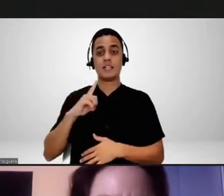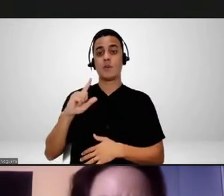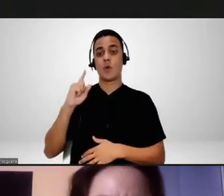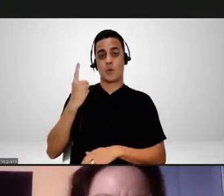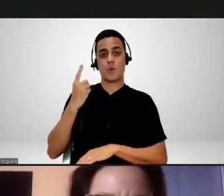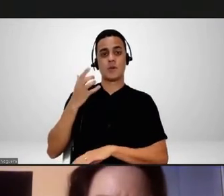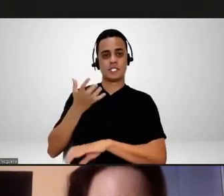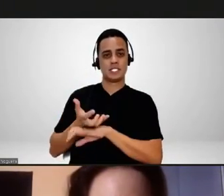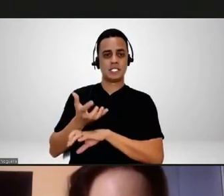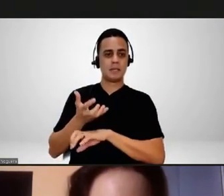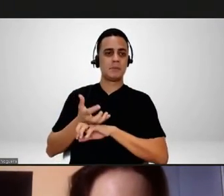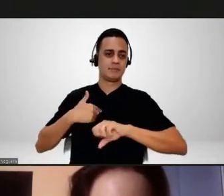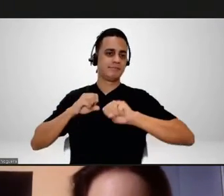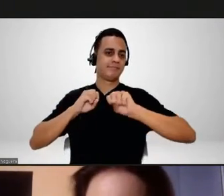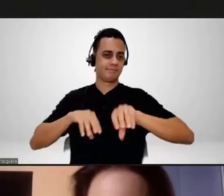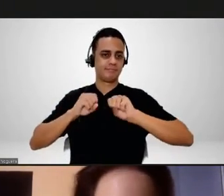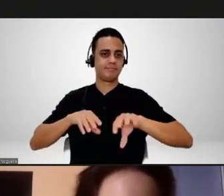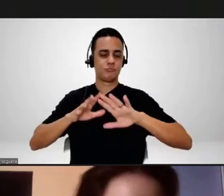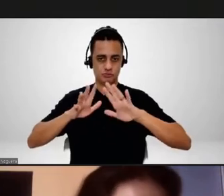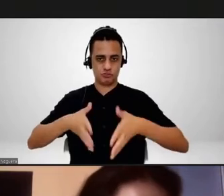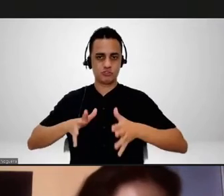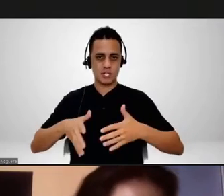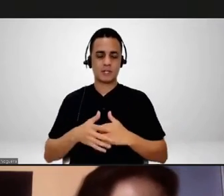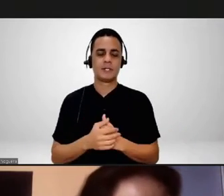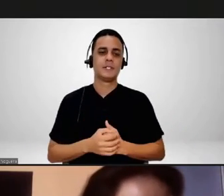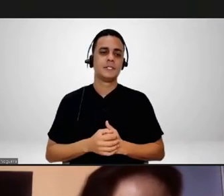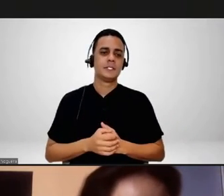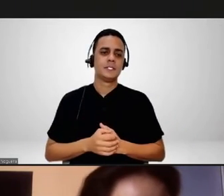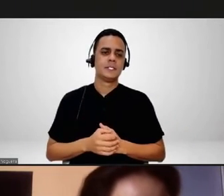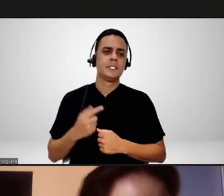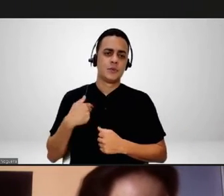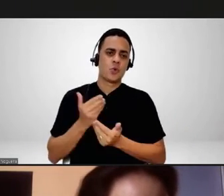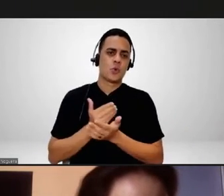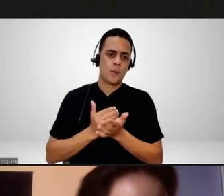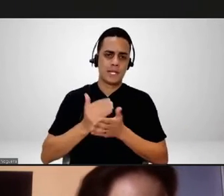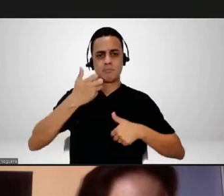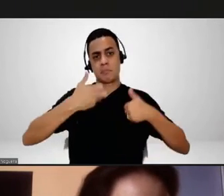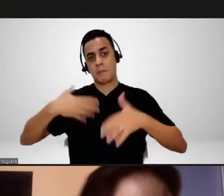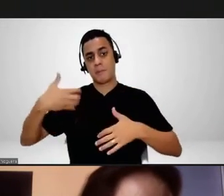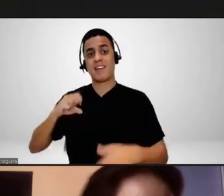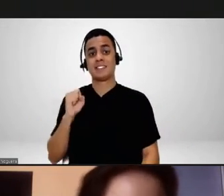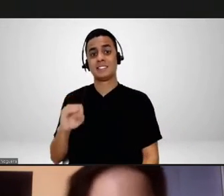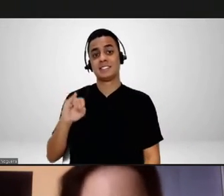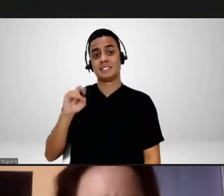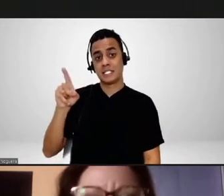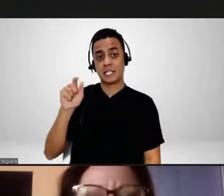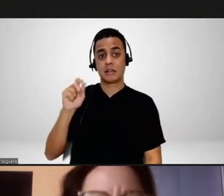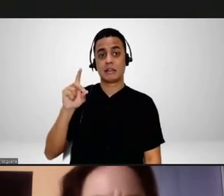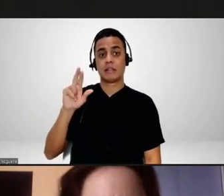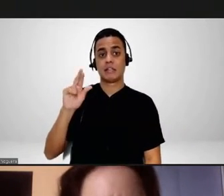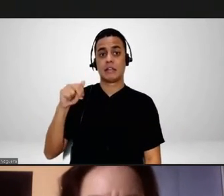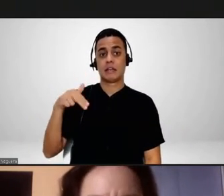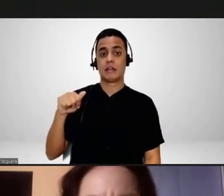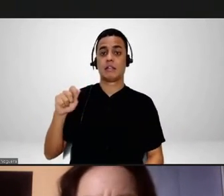né, que foram dadas no EAD. Então, eu vou começar, e a Adriana, se puder, complementa, tá?